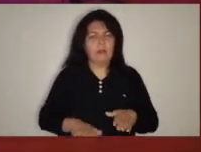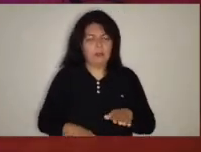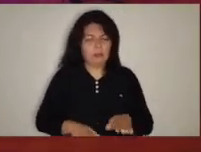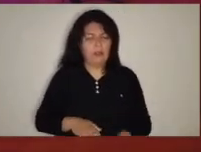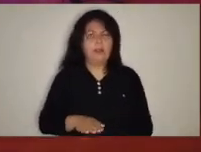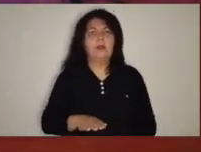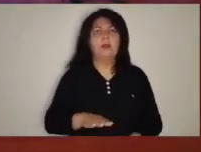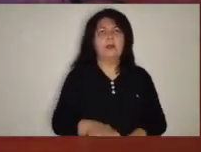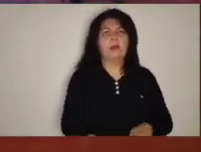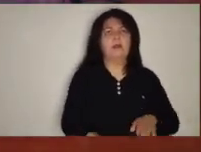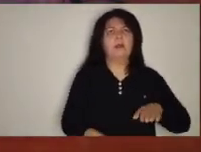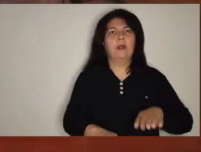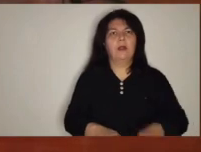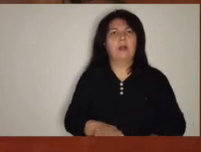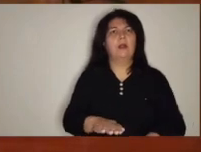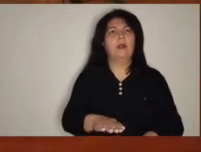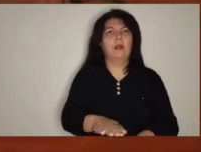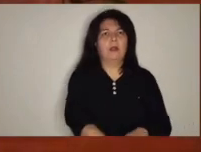sandálias pra